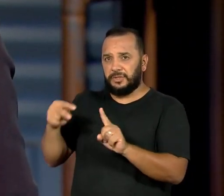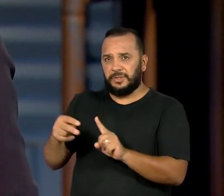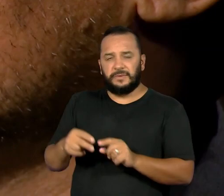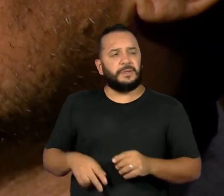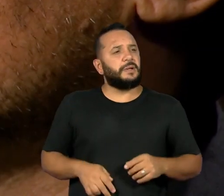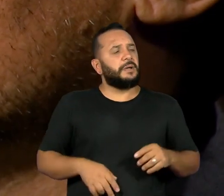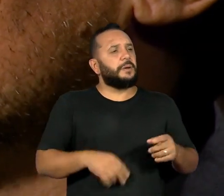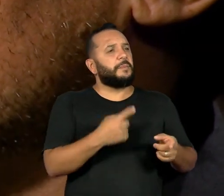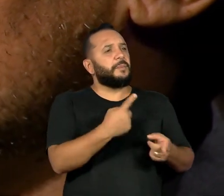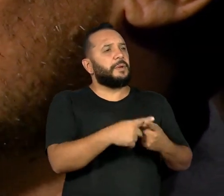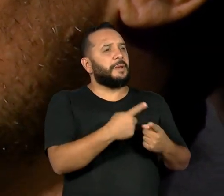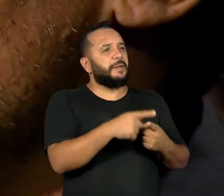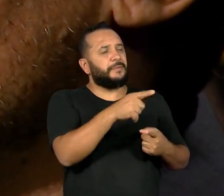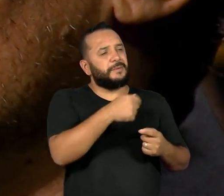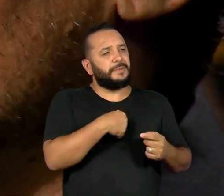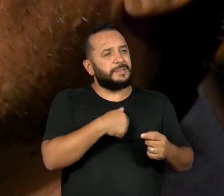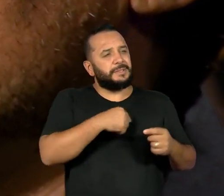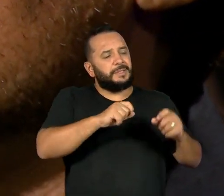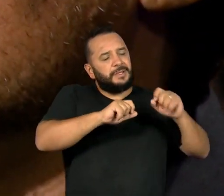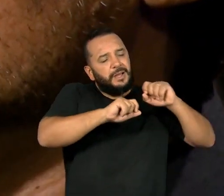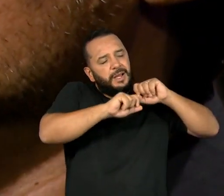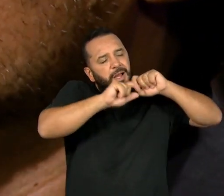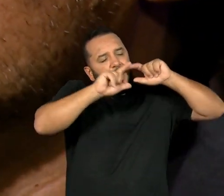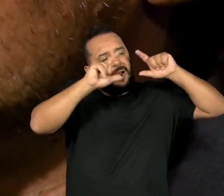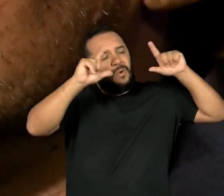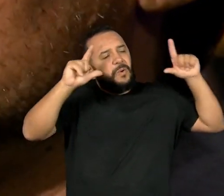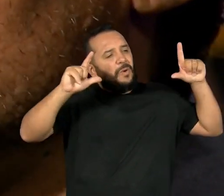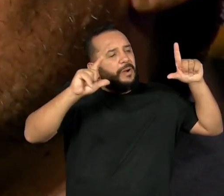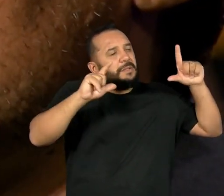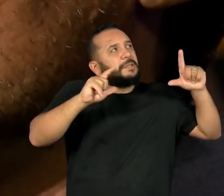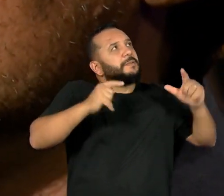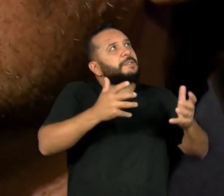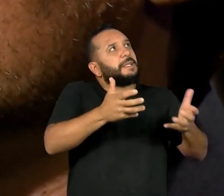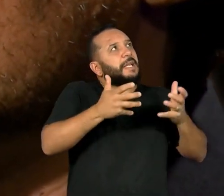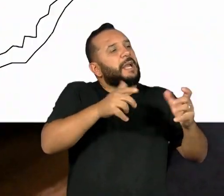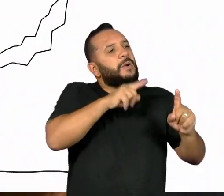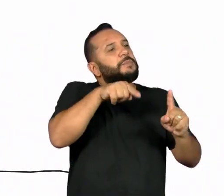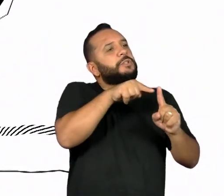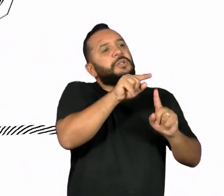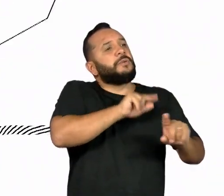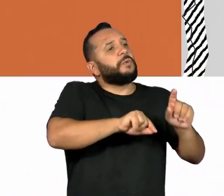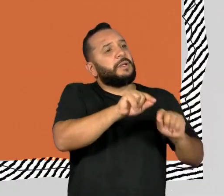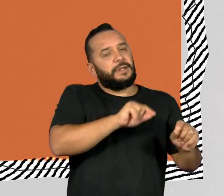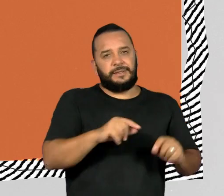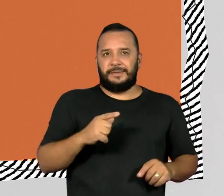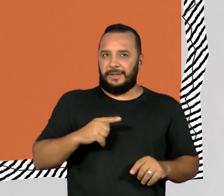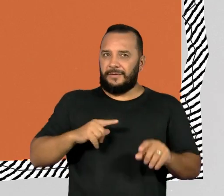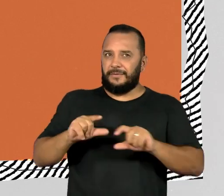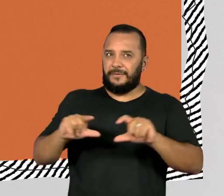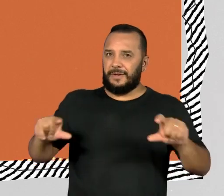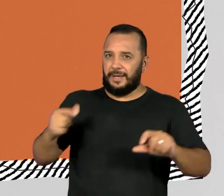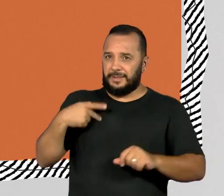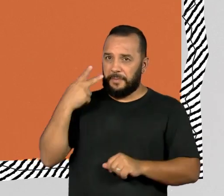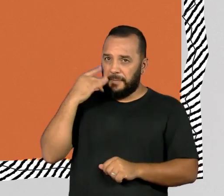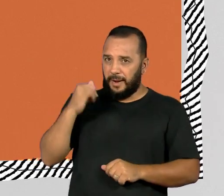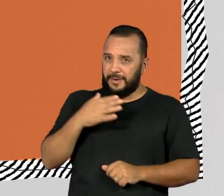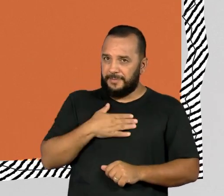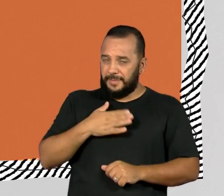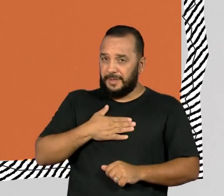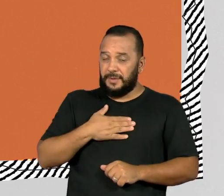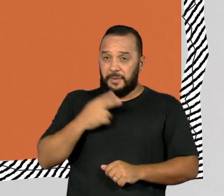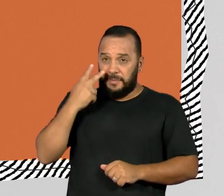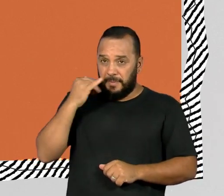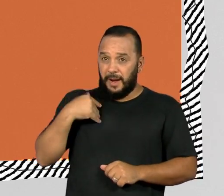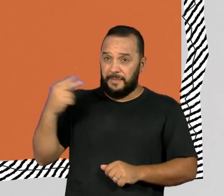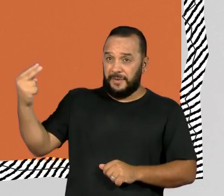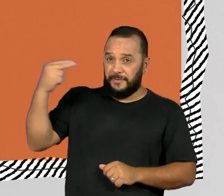dia? Tem uma coisa que ainda é um mantra para mim, que é uma frase do meu pai, quando ele me viu na maca, na